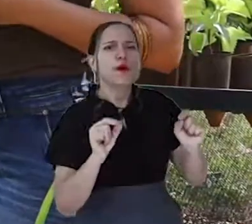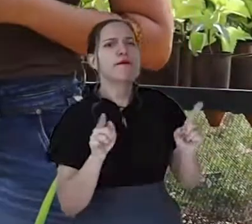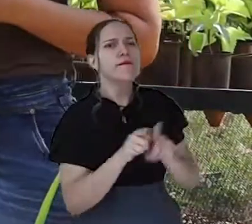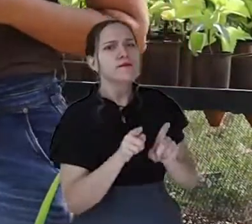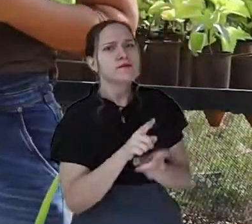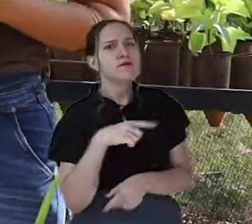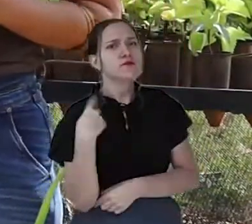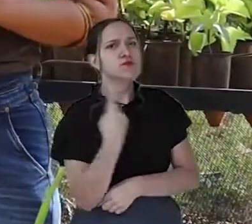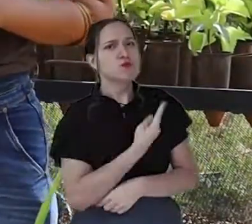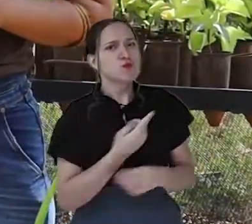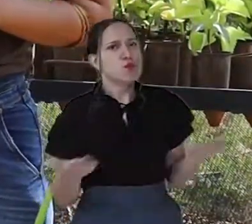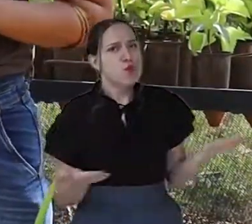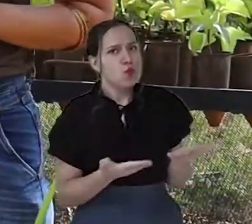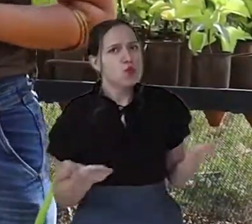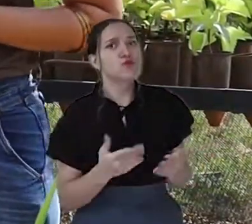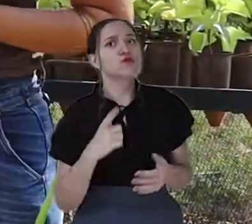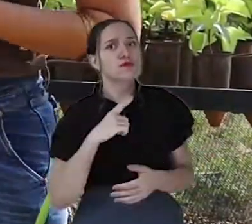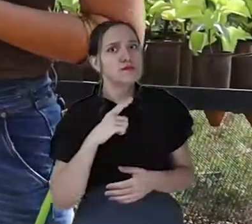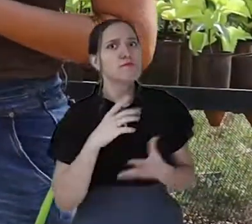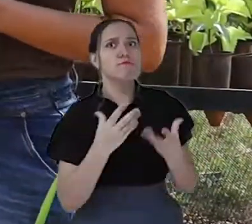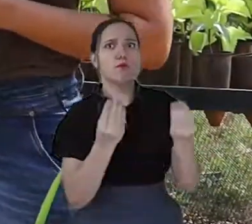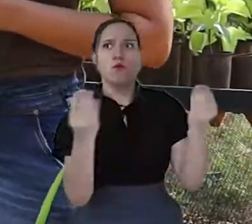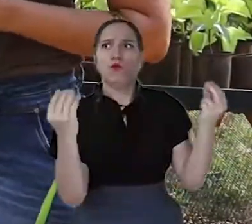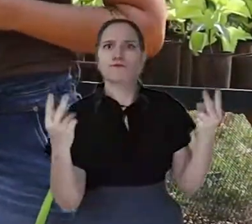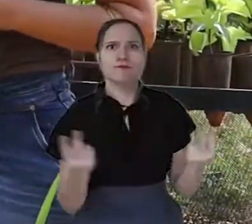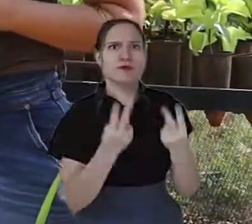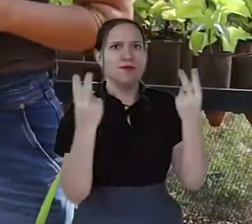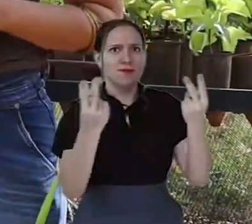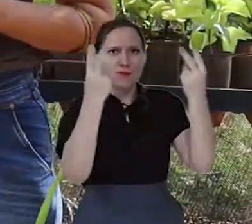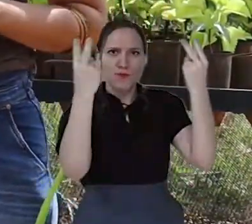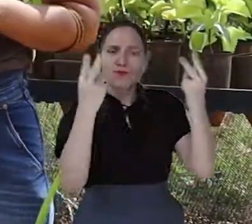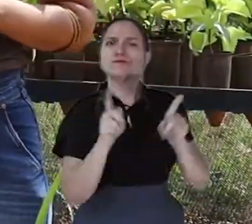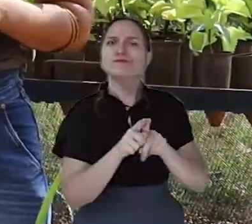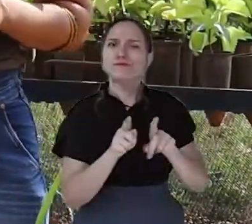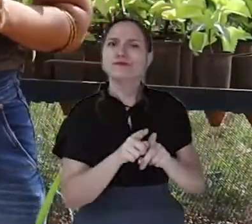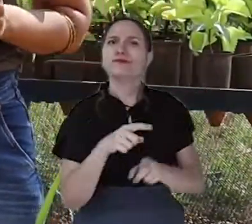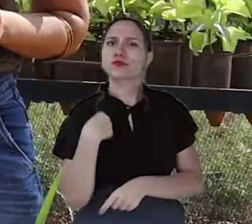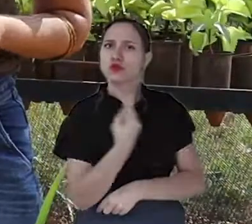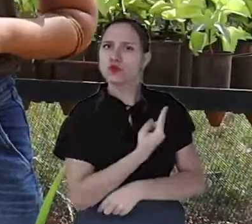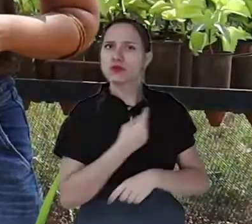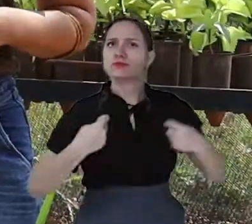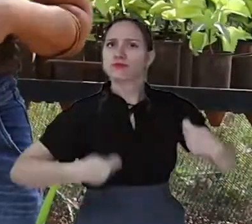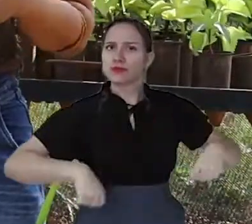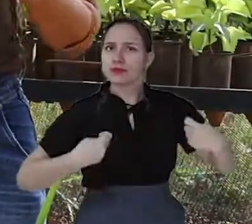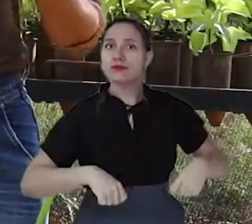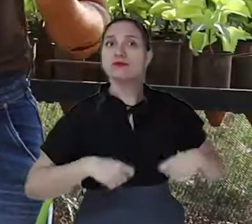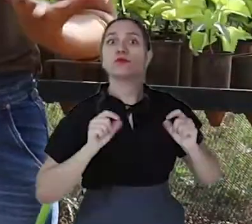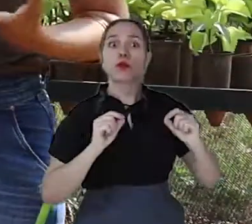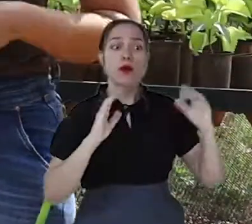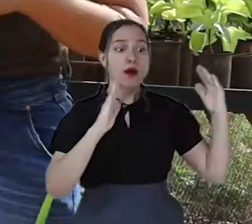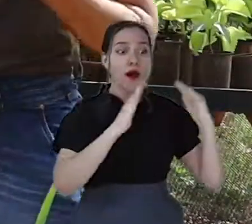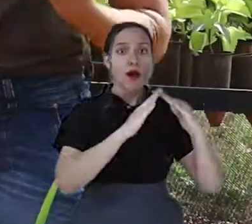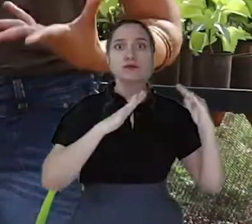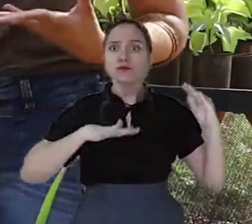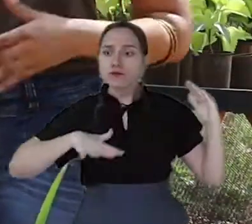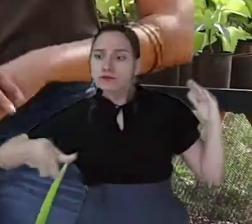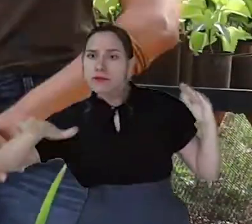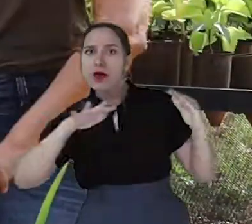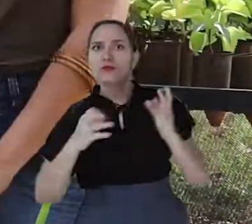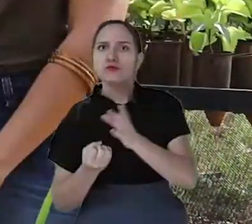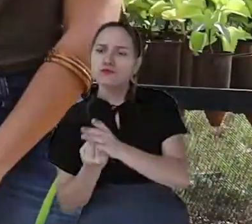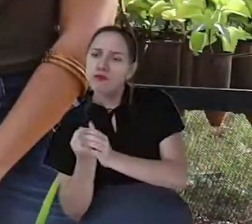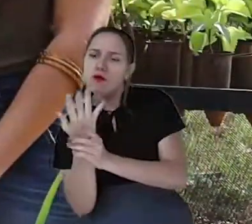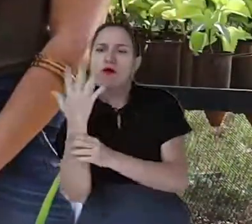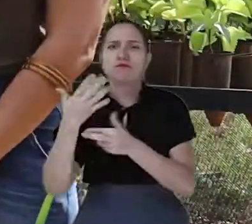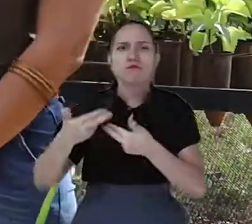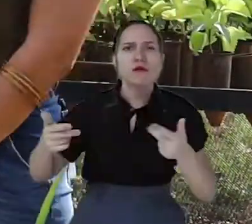como a gente tem espécies hoje que são super valorizadas, a importância da gente também ter em casa espaços, espécies e